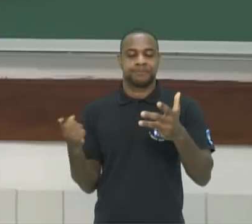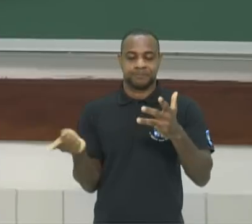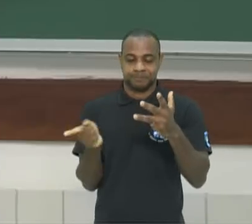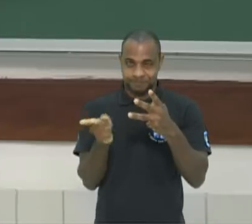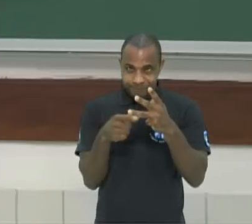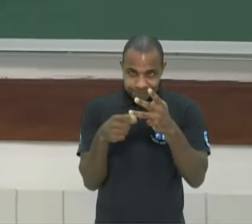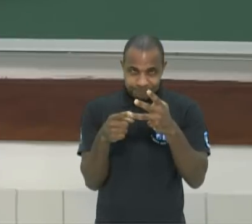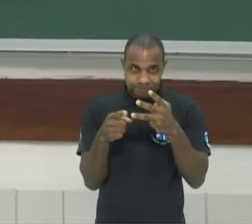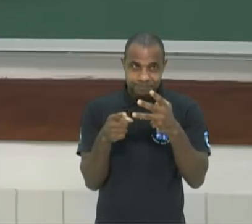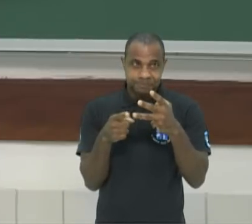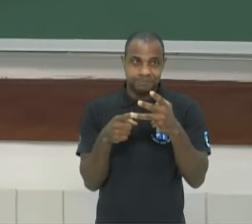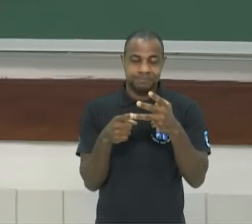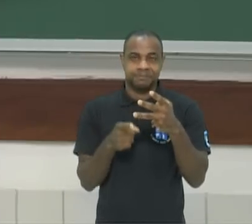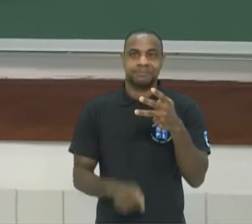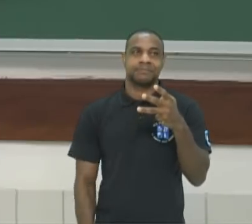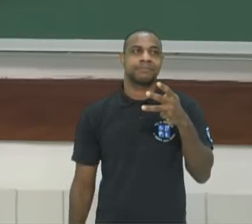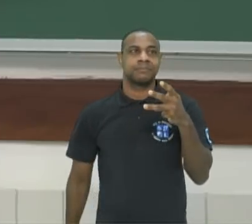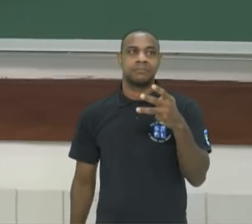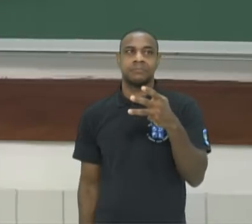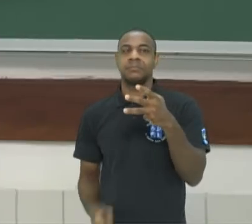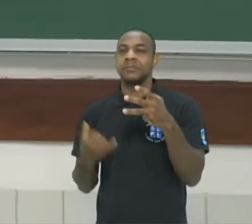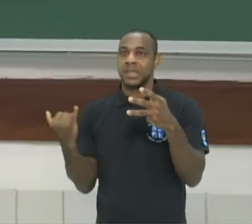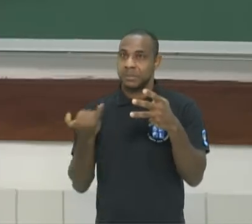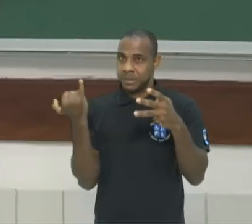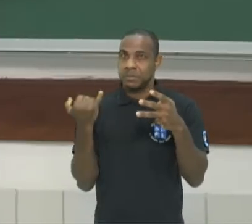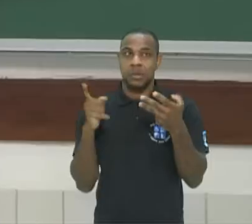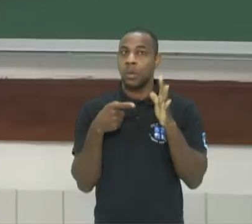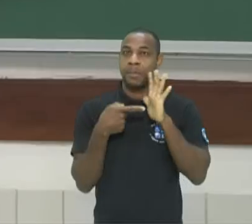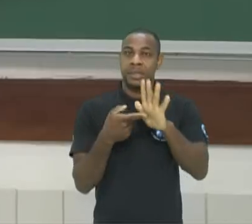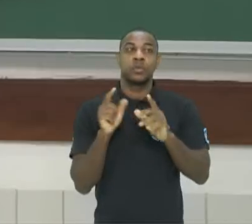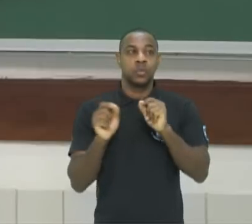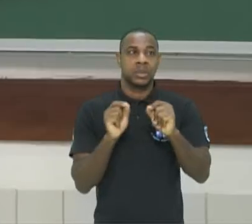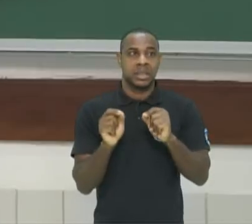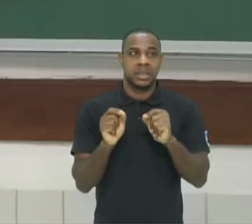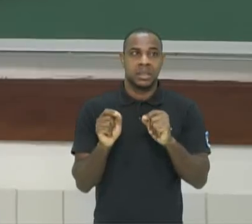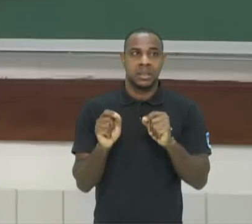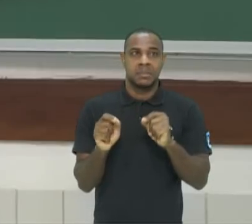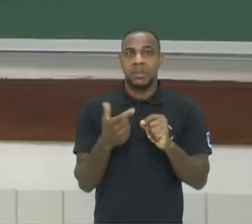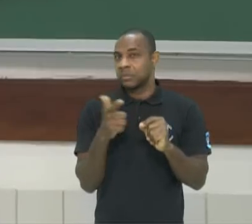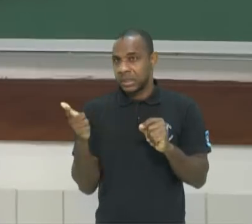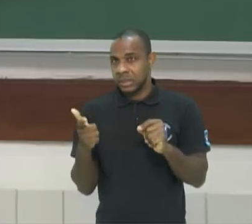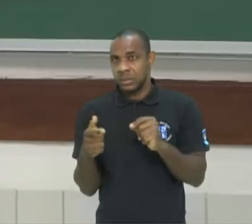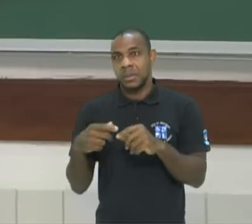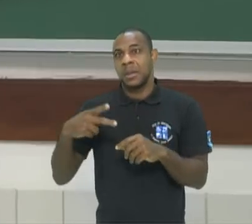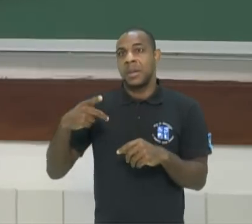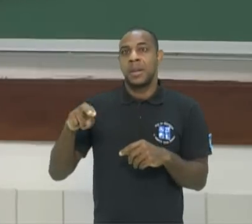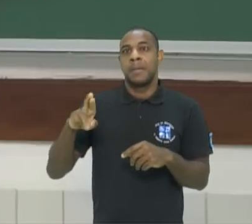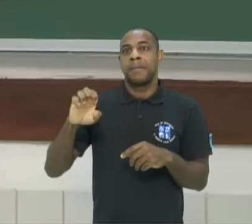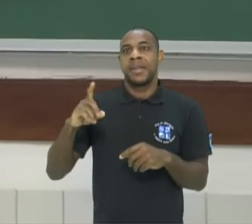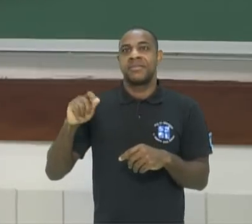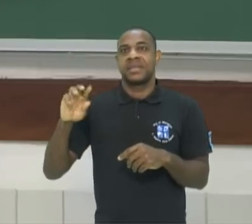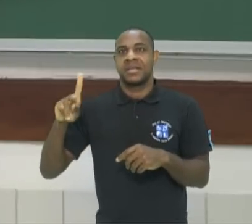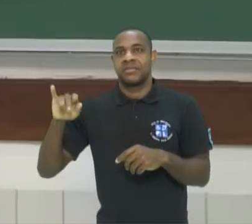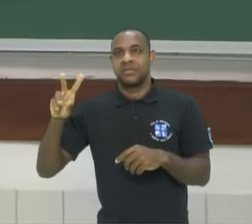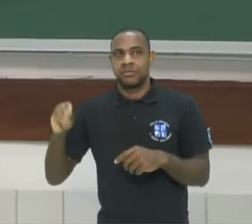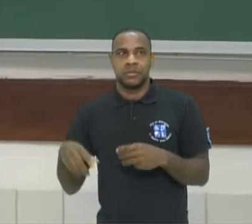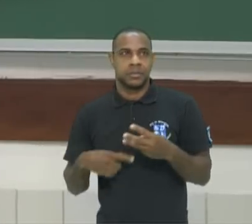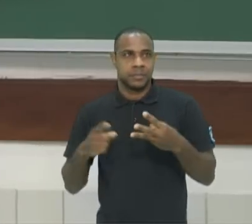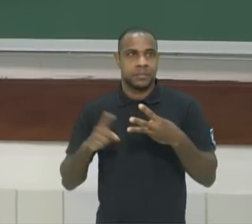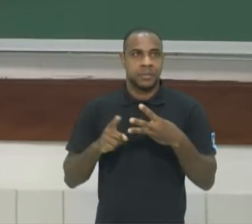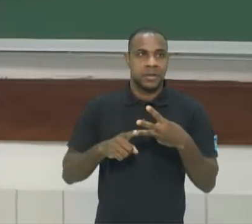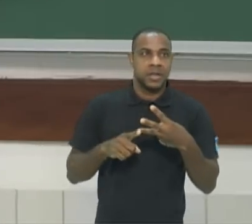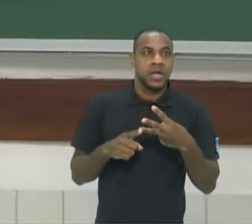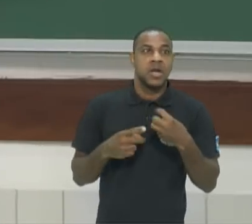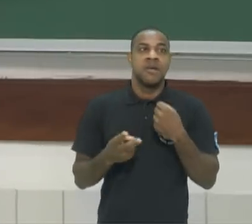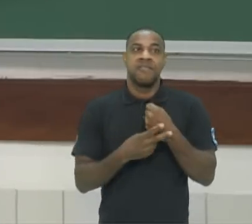muito importante ali, mas ele não apresenta nenhum predicativo. E o predicado verbo